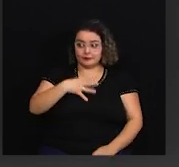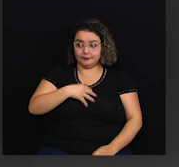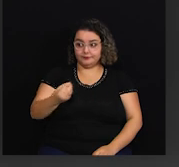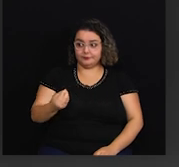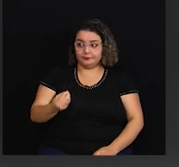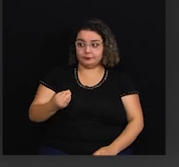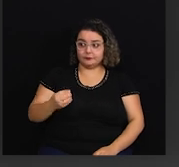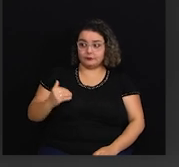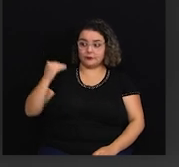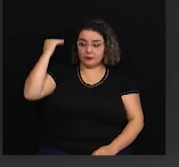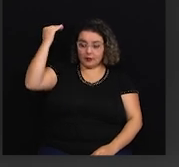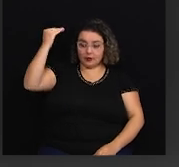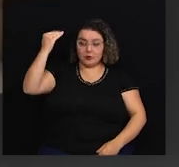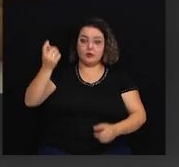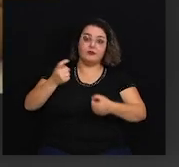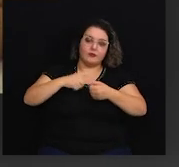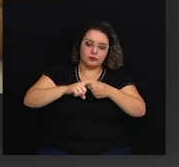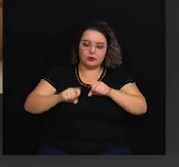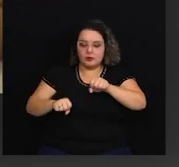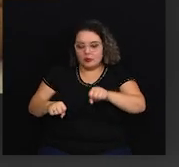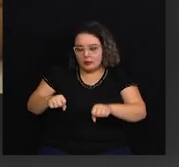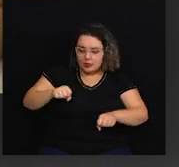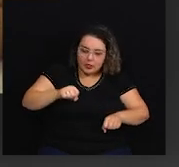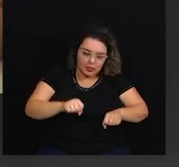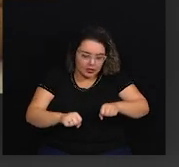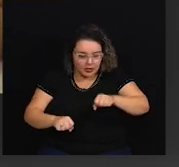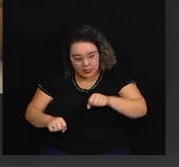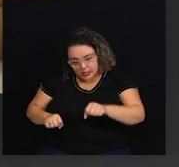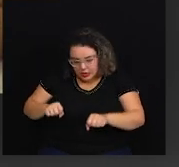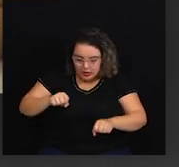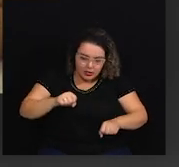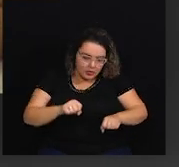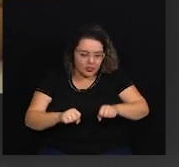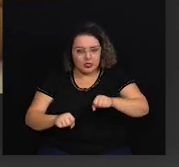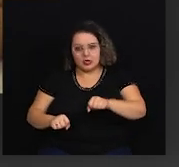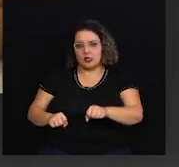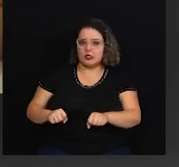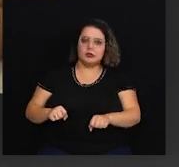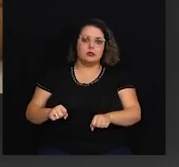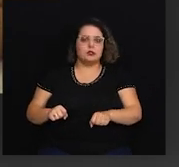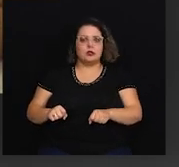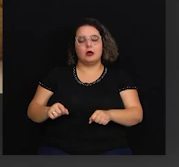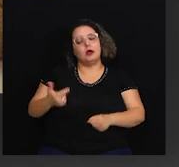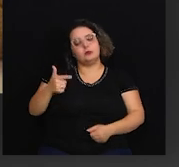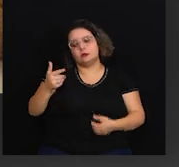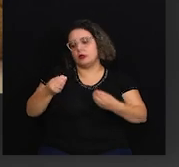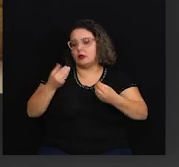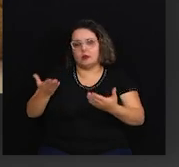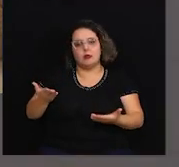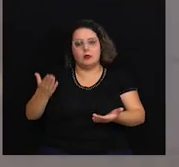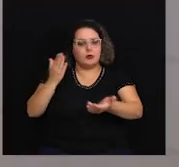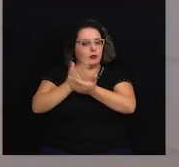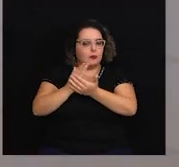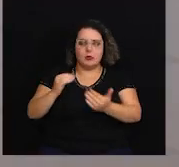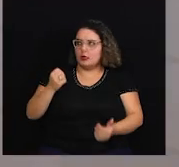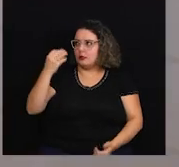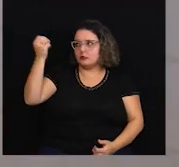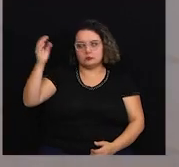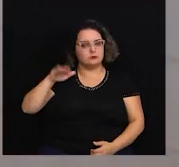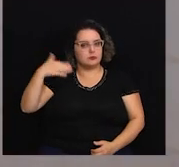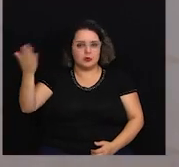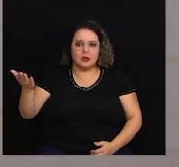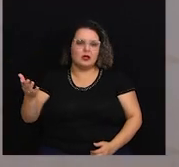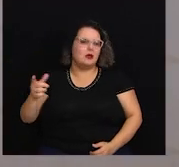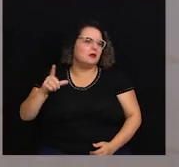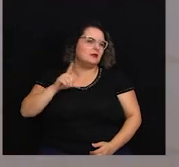da outra aqui nasceu e sou eu sozinha aqui para cuidar de tudo e foi quando eu falei internacionalmente também já não